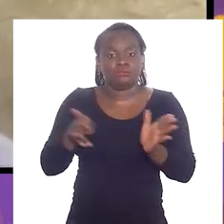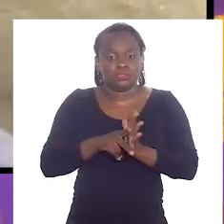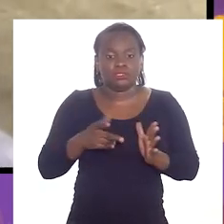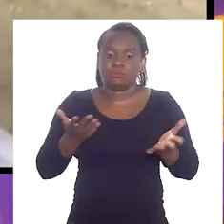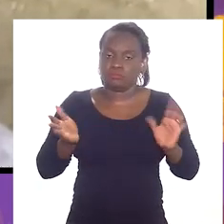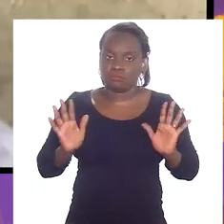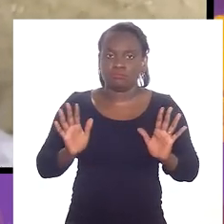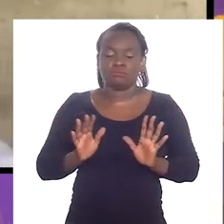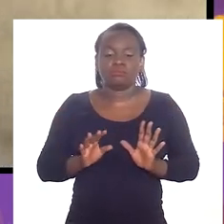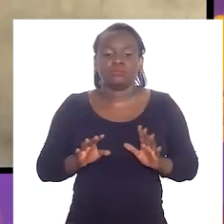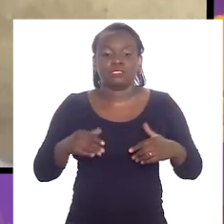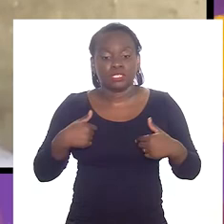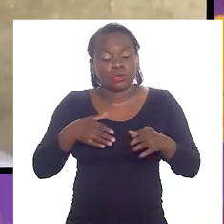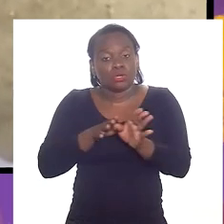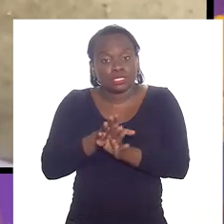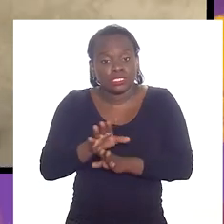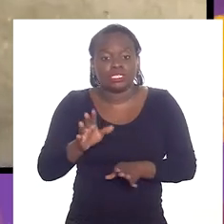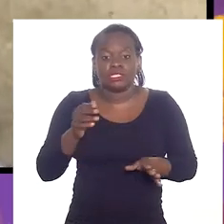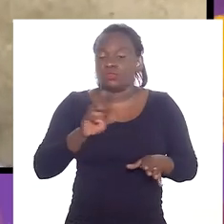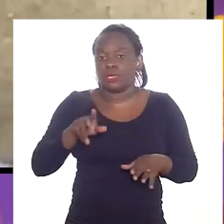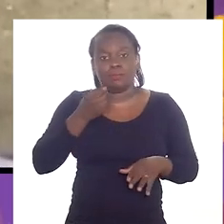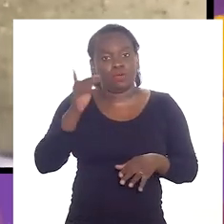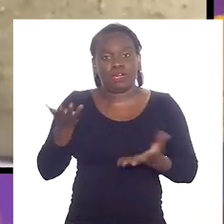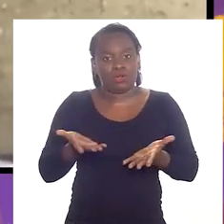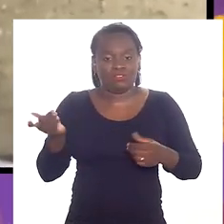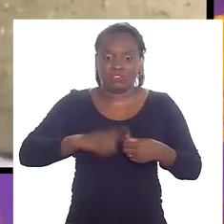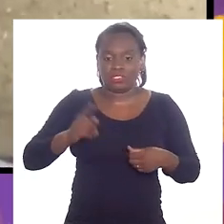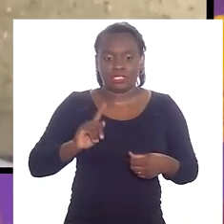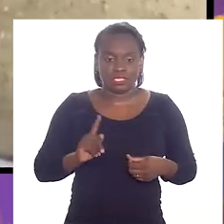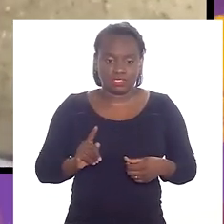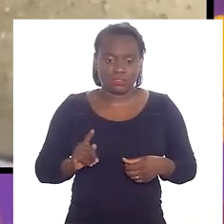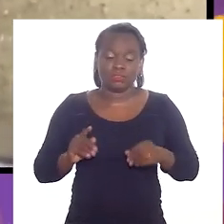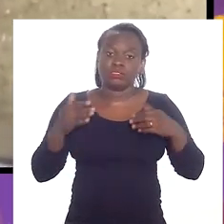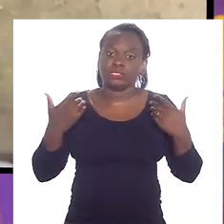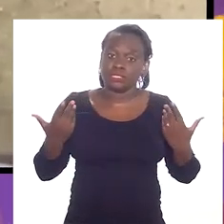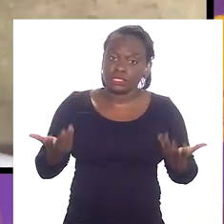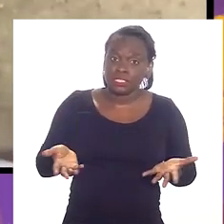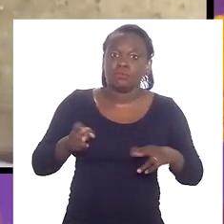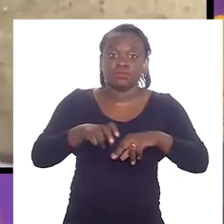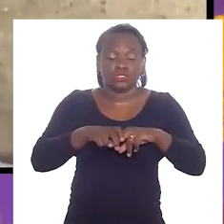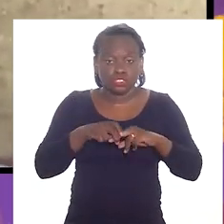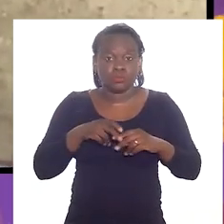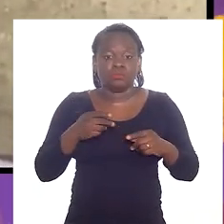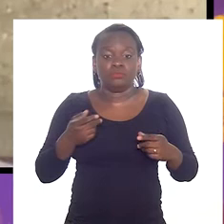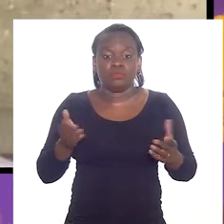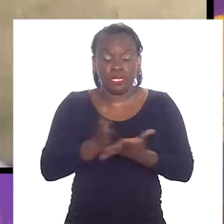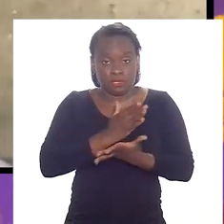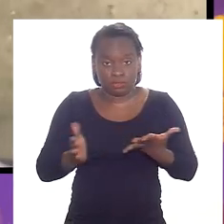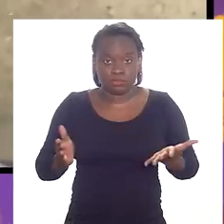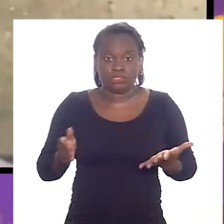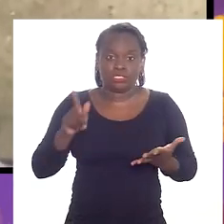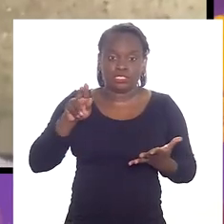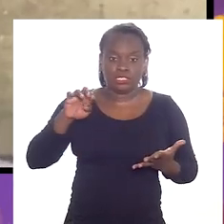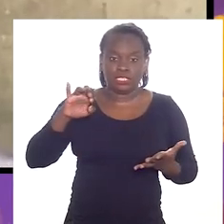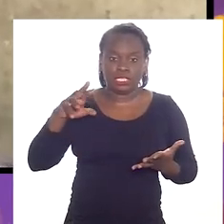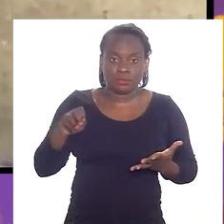então, uma recomendação. E, olha, o CREMERJ tem resoluções, que são ordens, e recomendações,